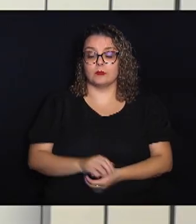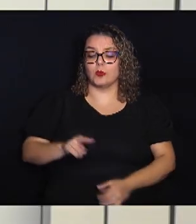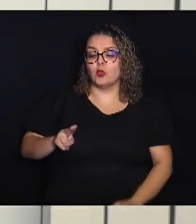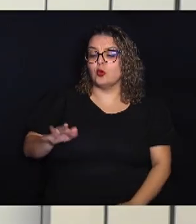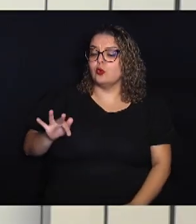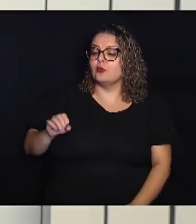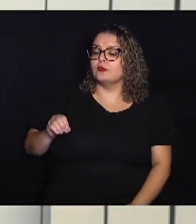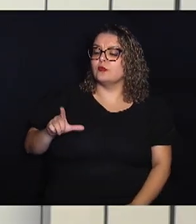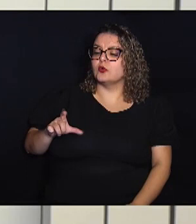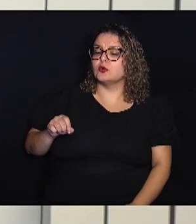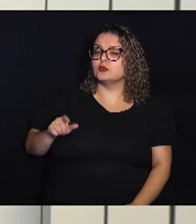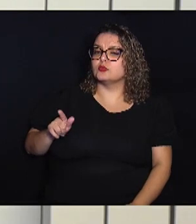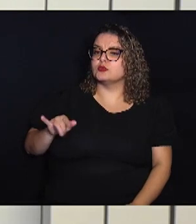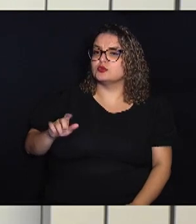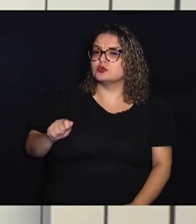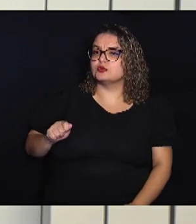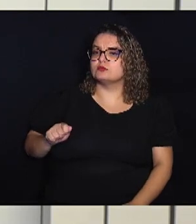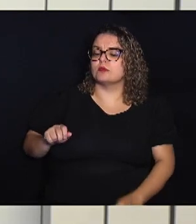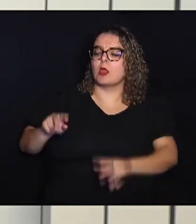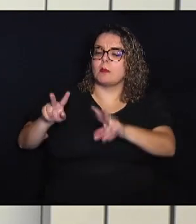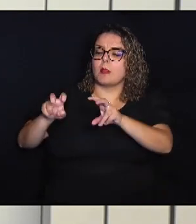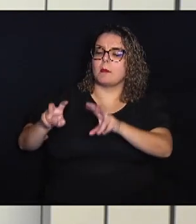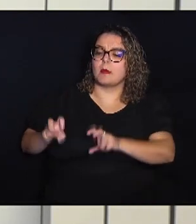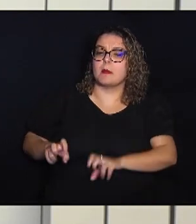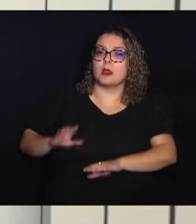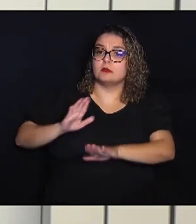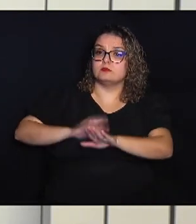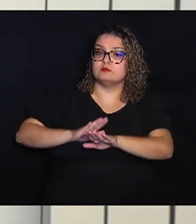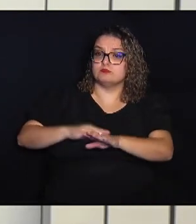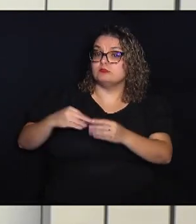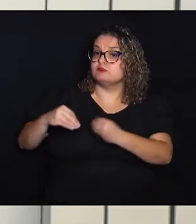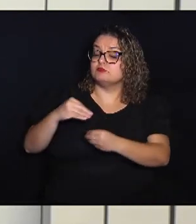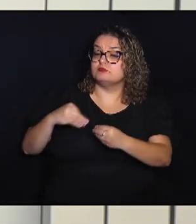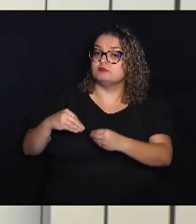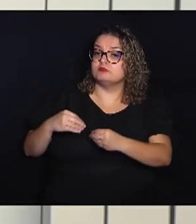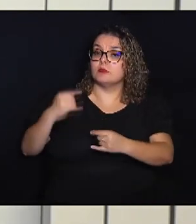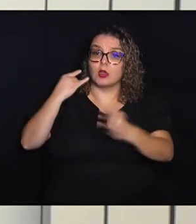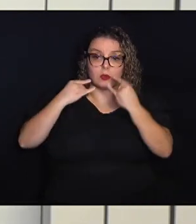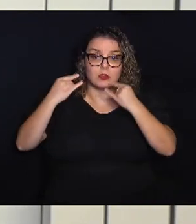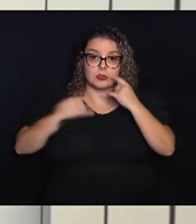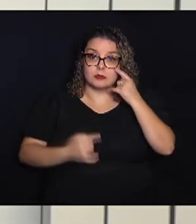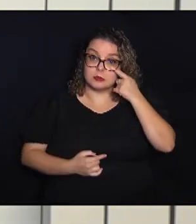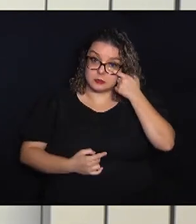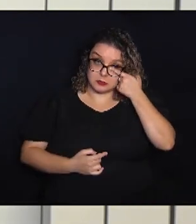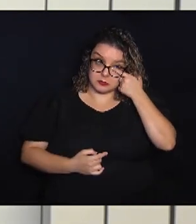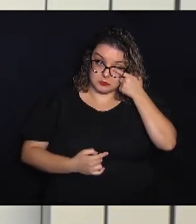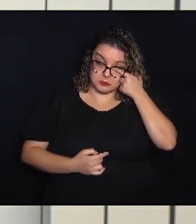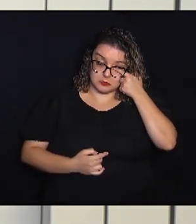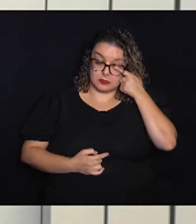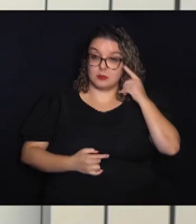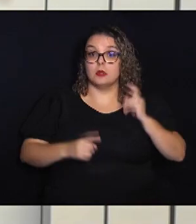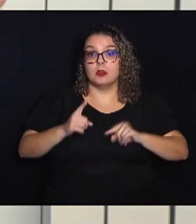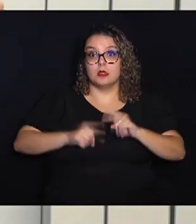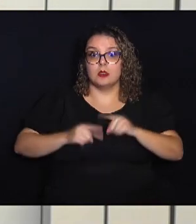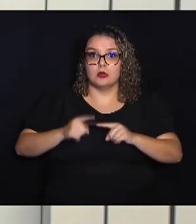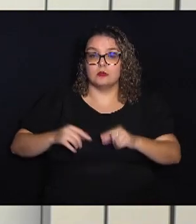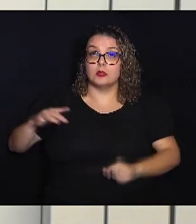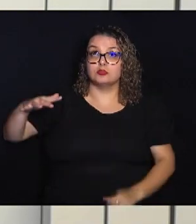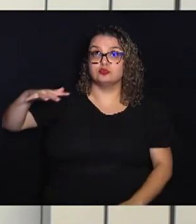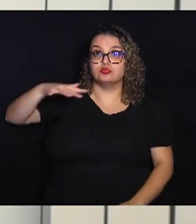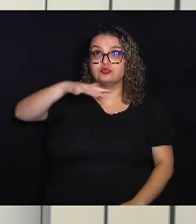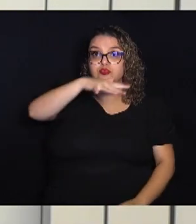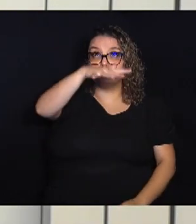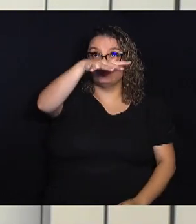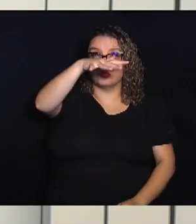Ufologia, o conjunto de assuntos e atividades associadas ao interesse em objetos voadores não